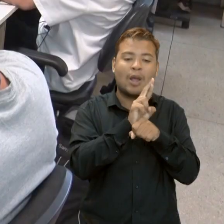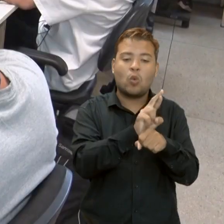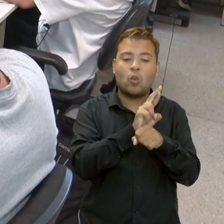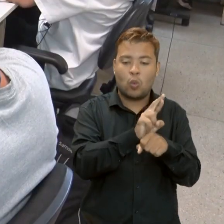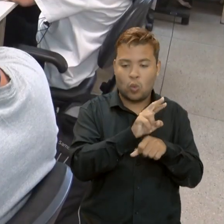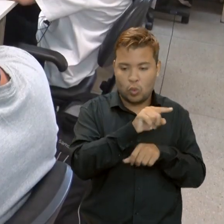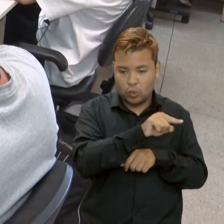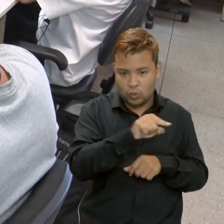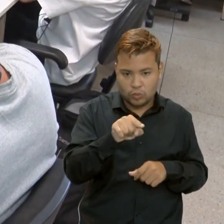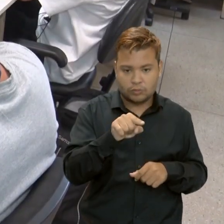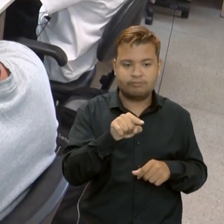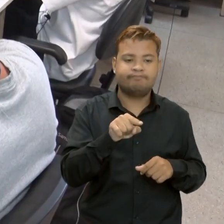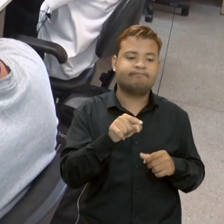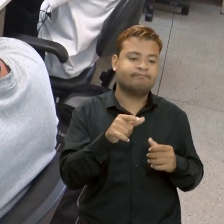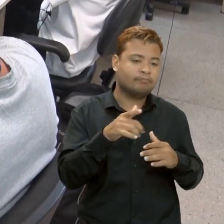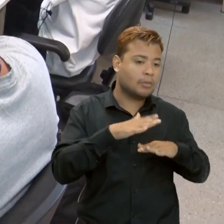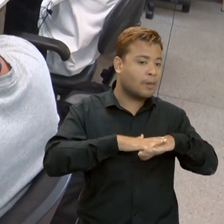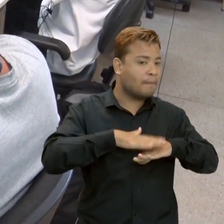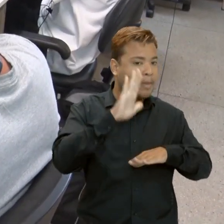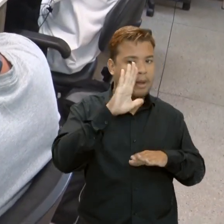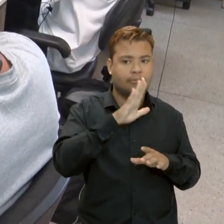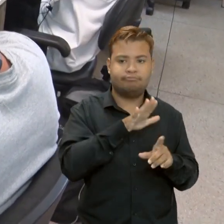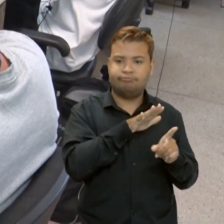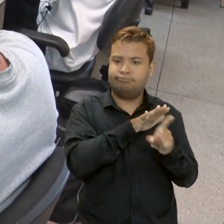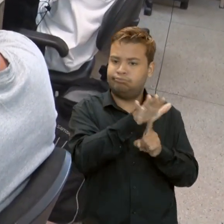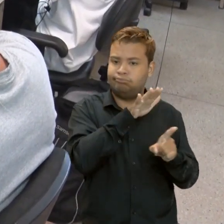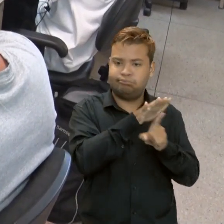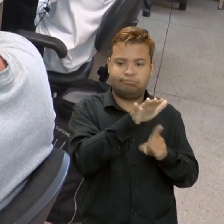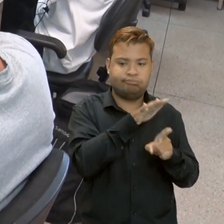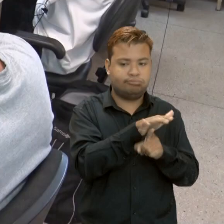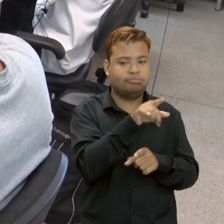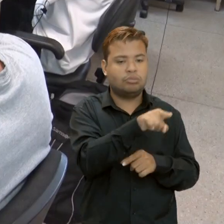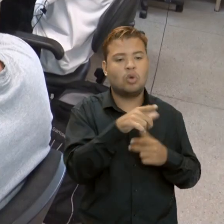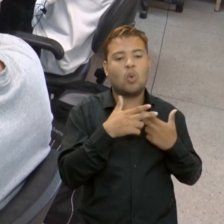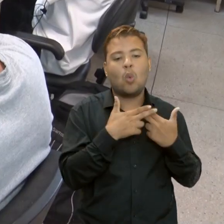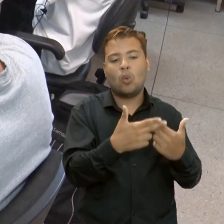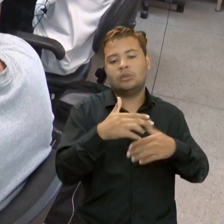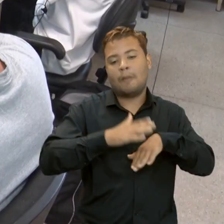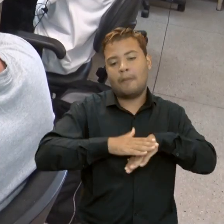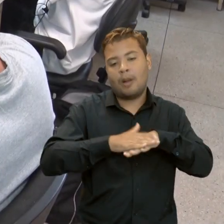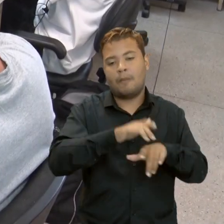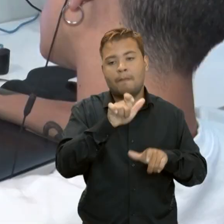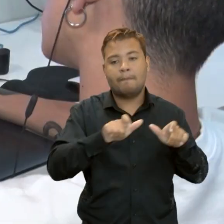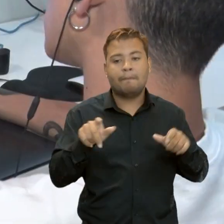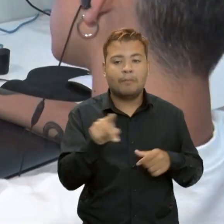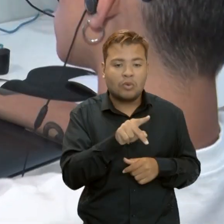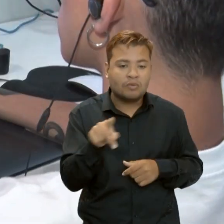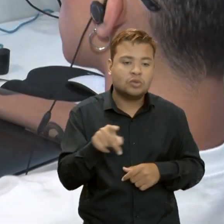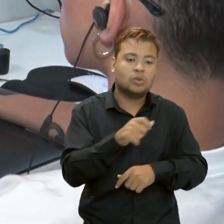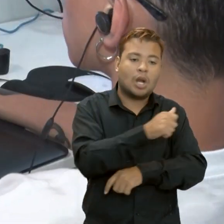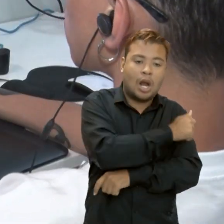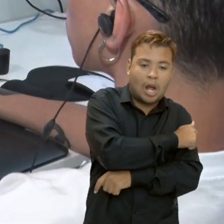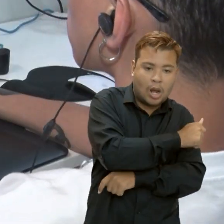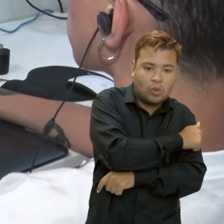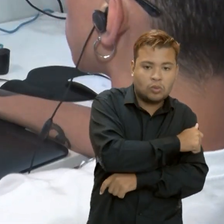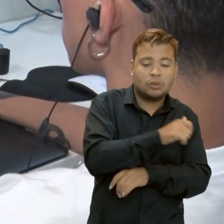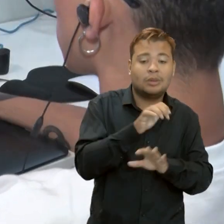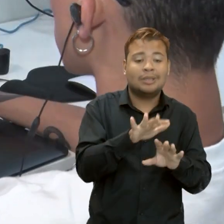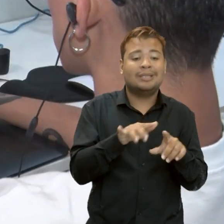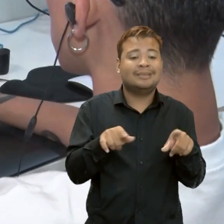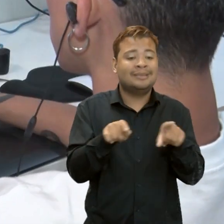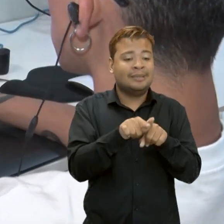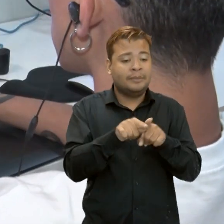gente percebe ser sendo os mais recorrentes na utilização pelos professores ou pelos próprios estudantes mas também